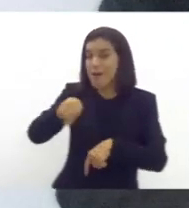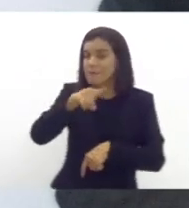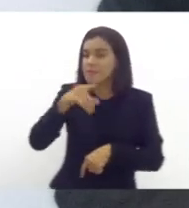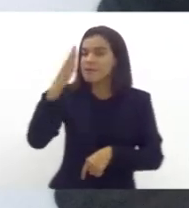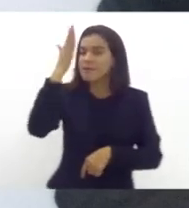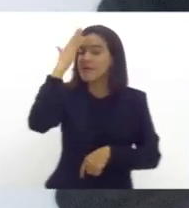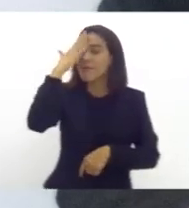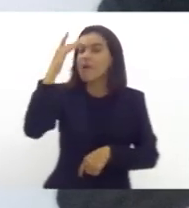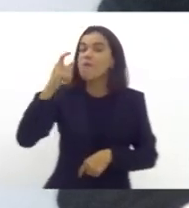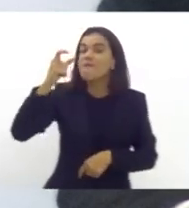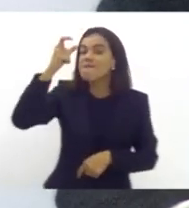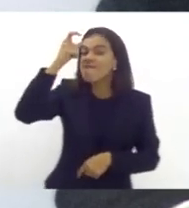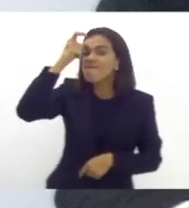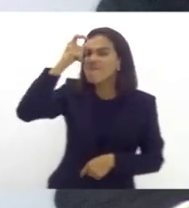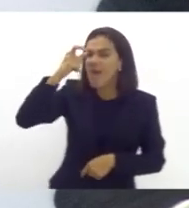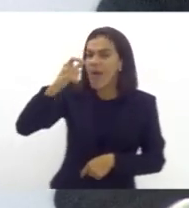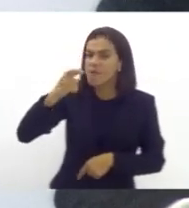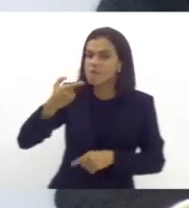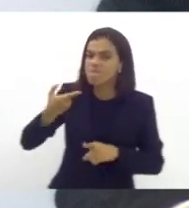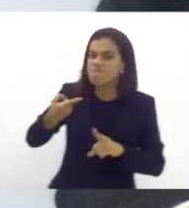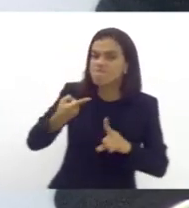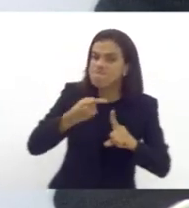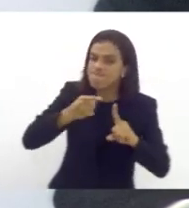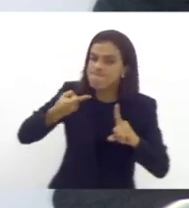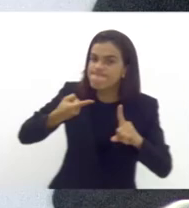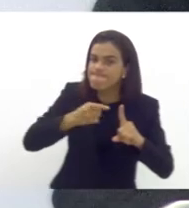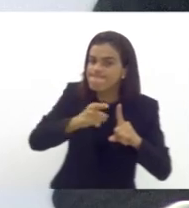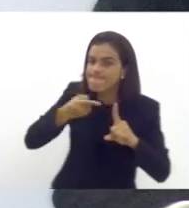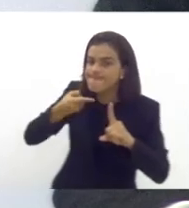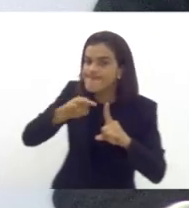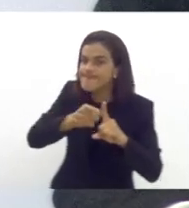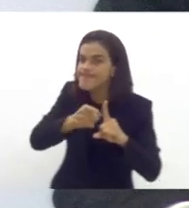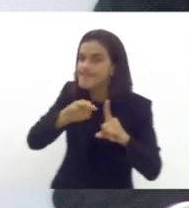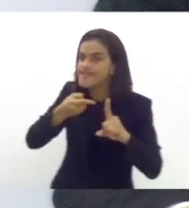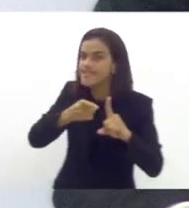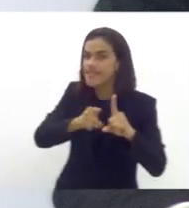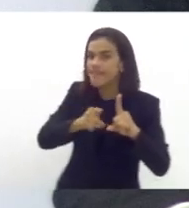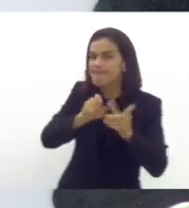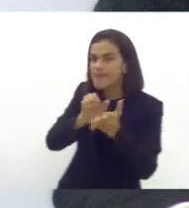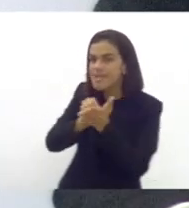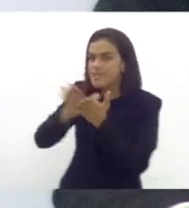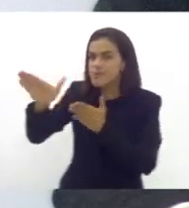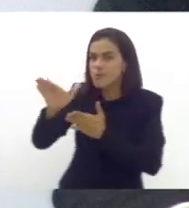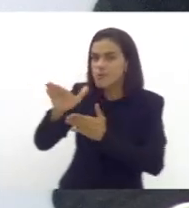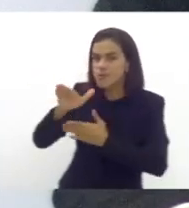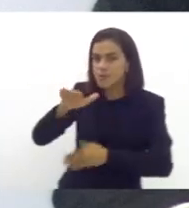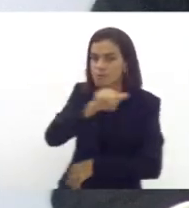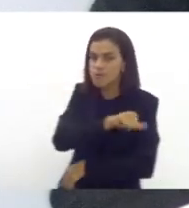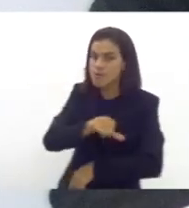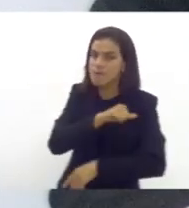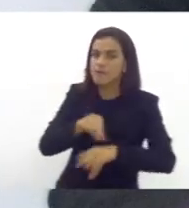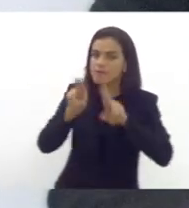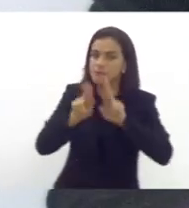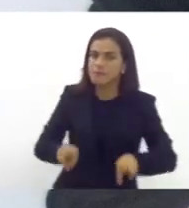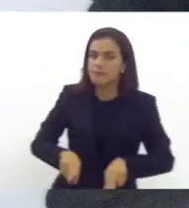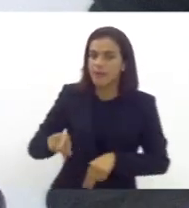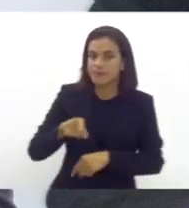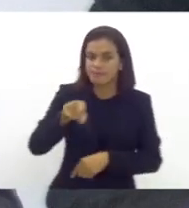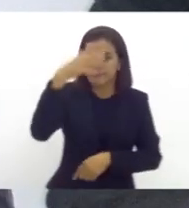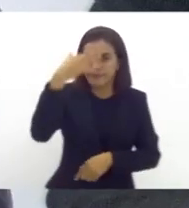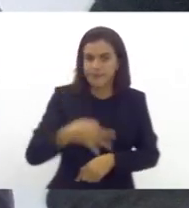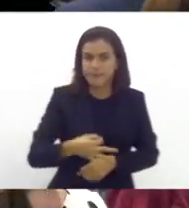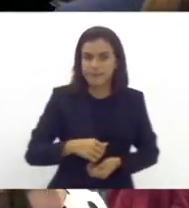posso fazer na vida de vocês então quem vai ser excluído do Estado do Rio de Janeiro serão vocês podem ter